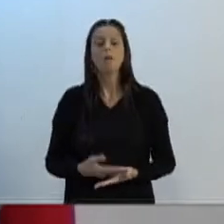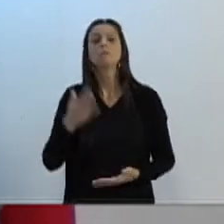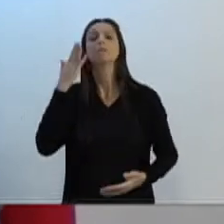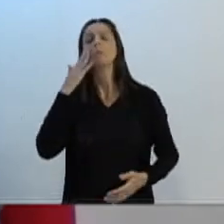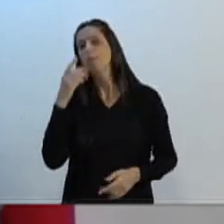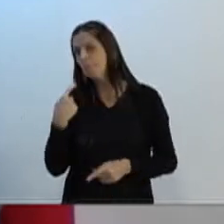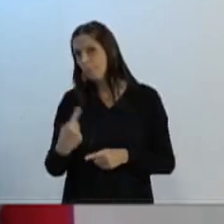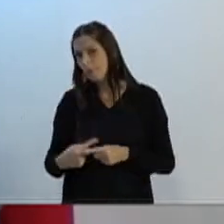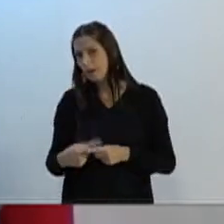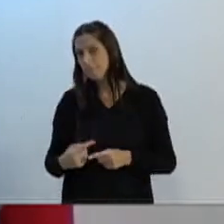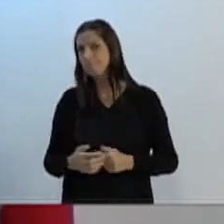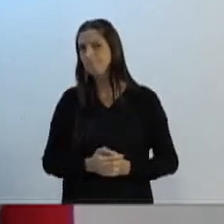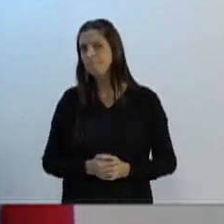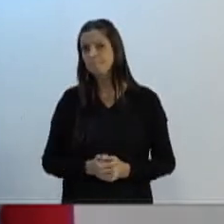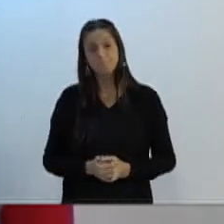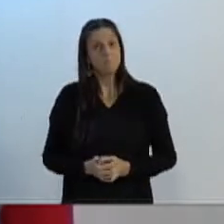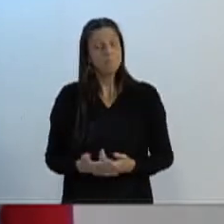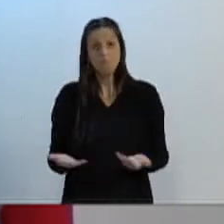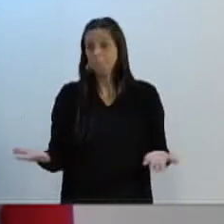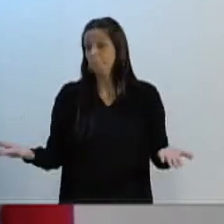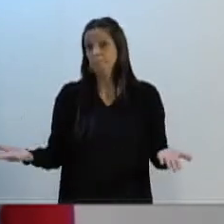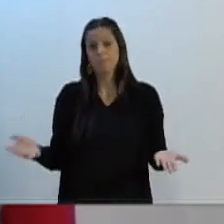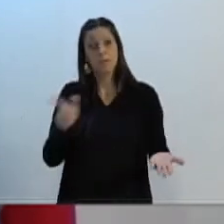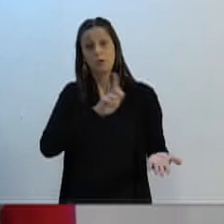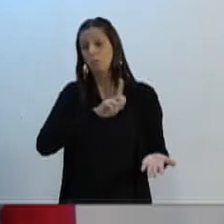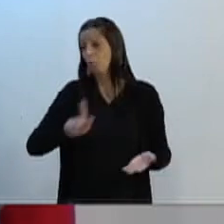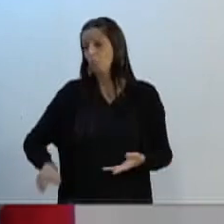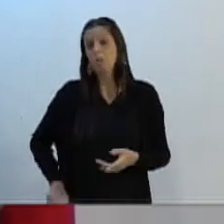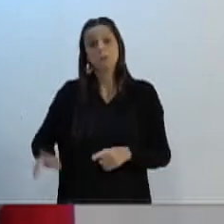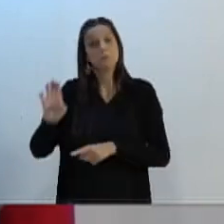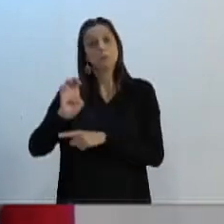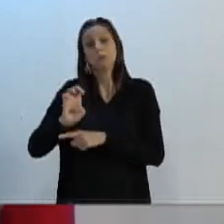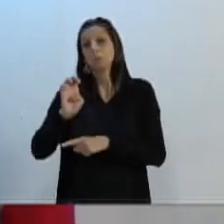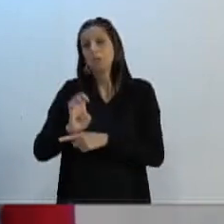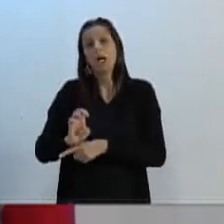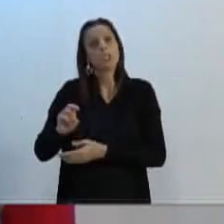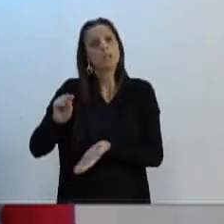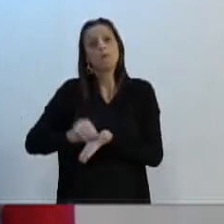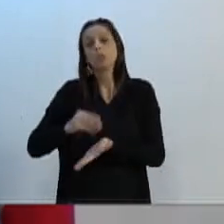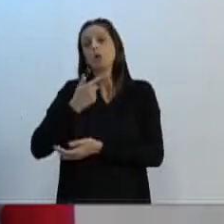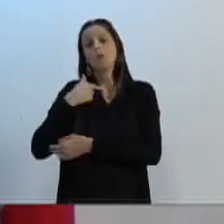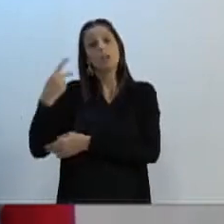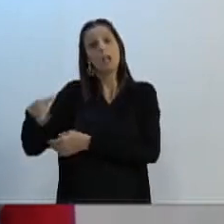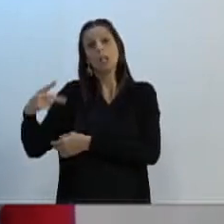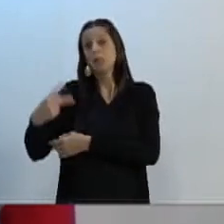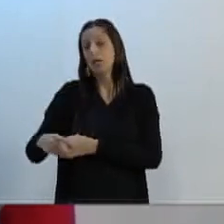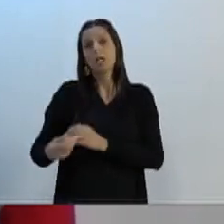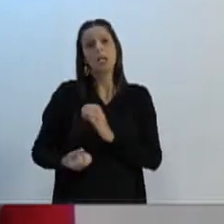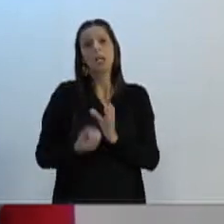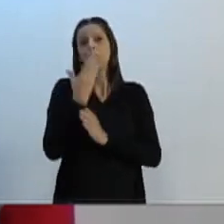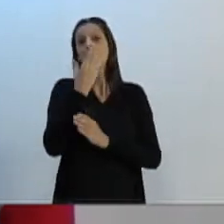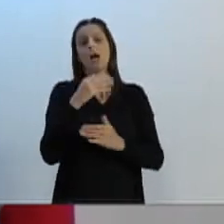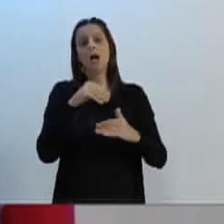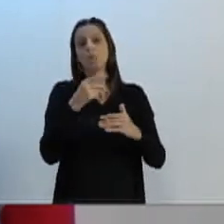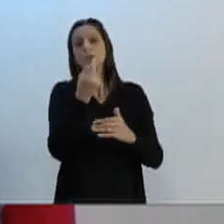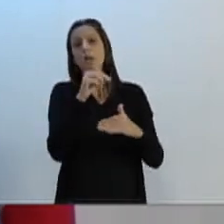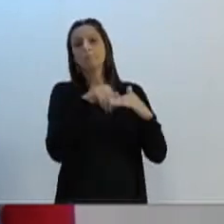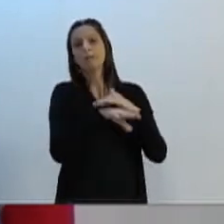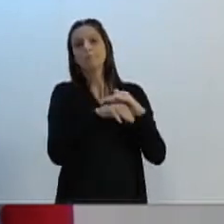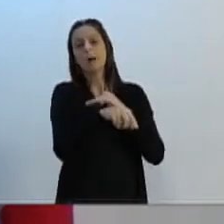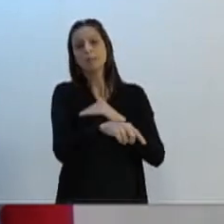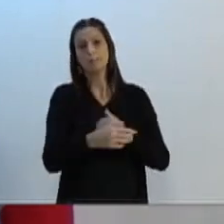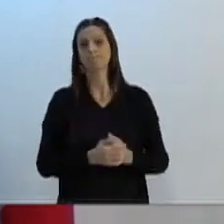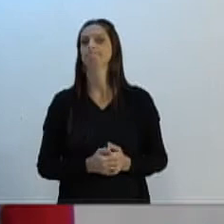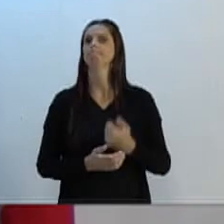Simplesmente pela falta de vontade do governo do Estado. Então é muito preocupante, senhores vereadores. É muito preocupante essa